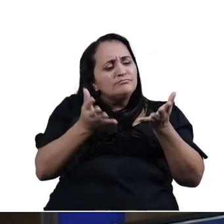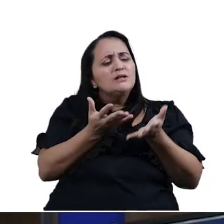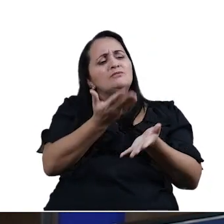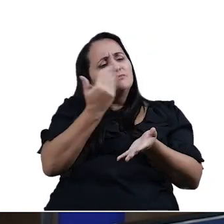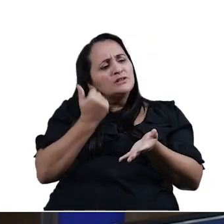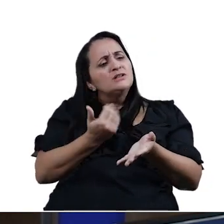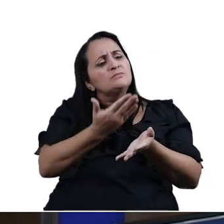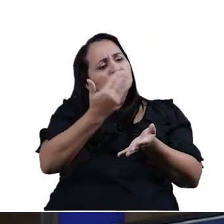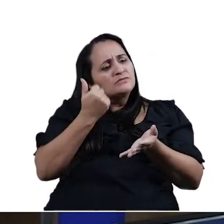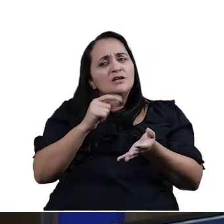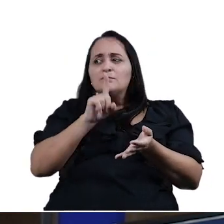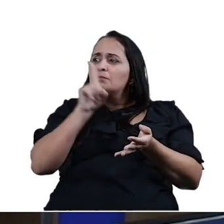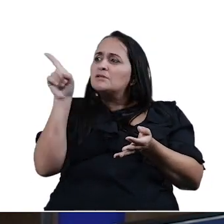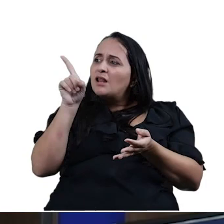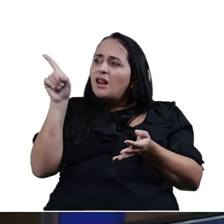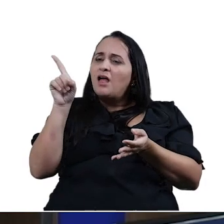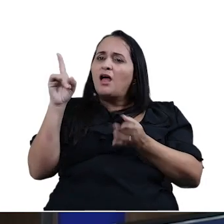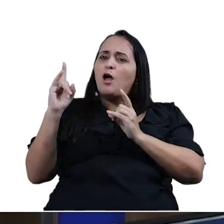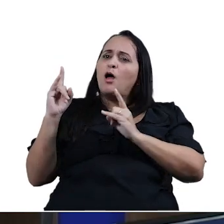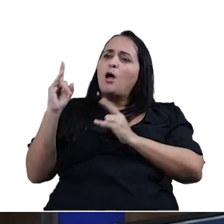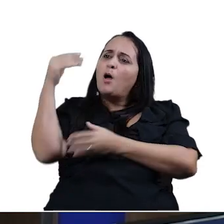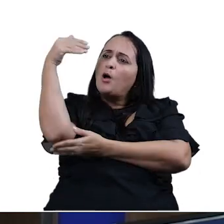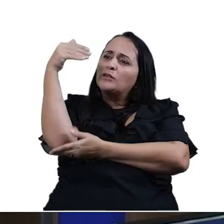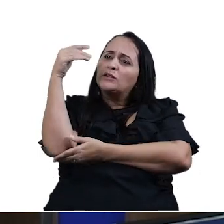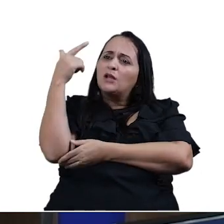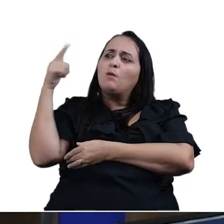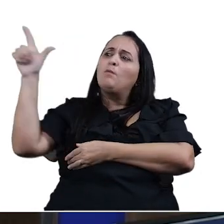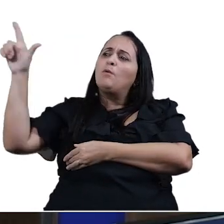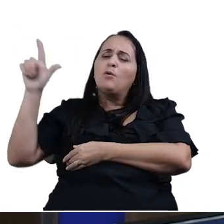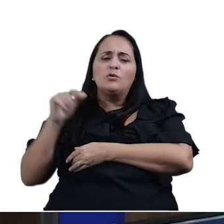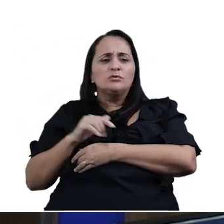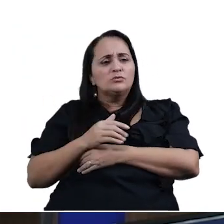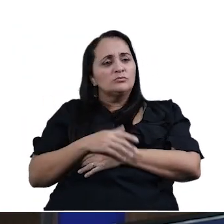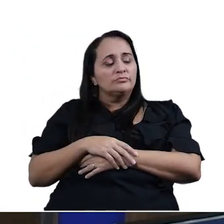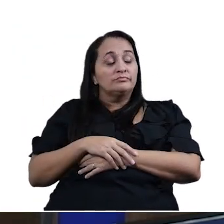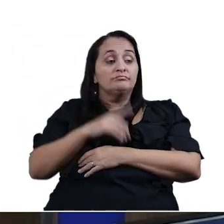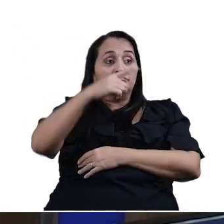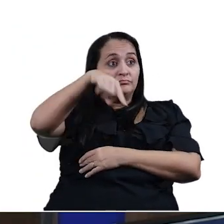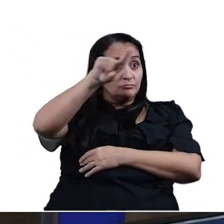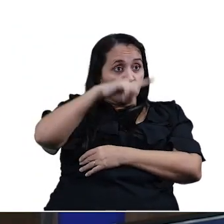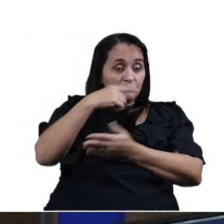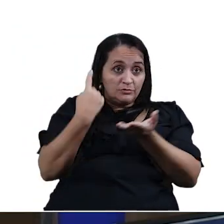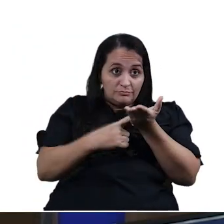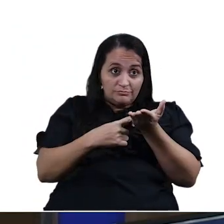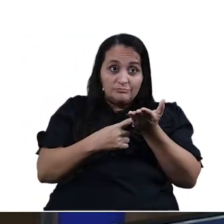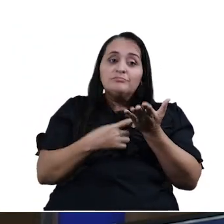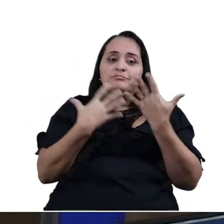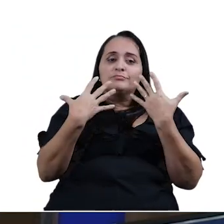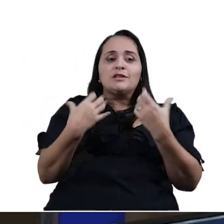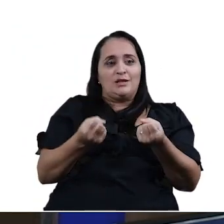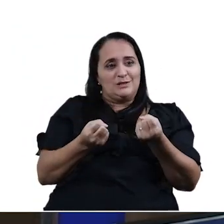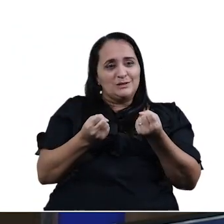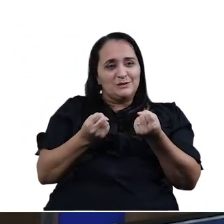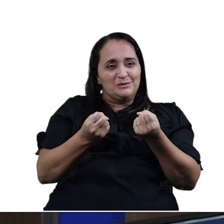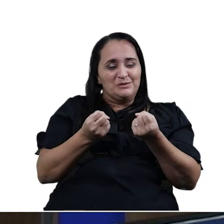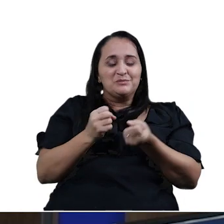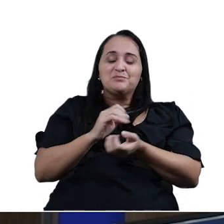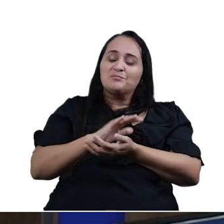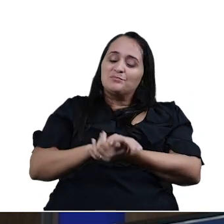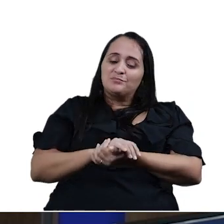para essas pessoas passar para cá, para esse hotel. E eles concordaram. Então